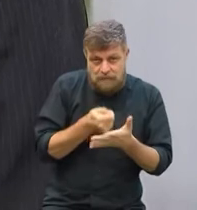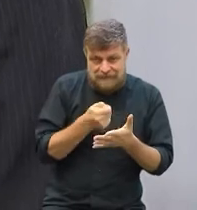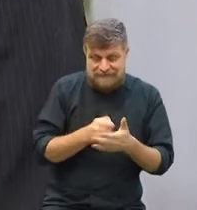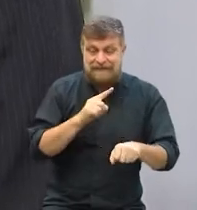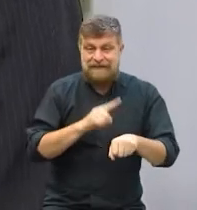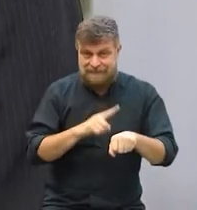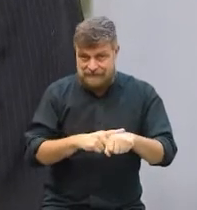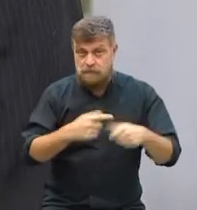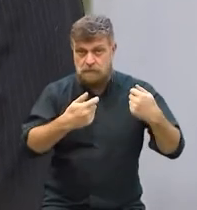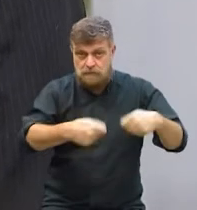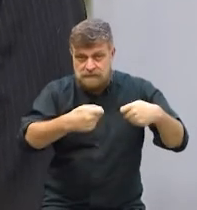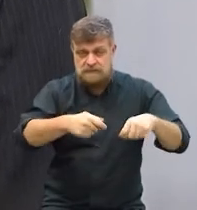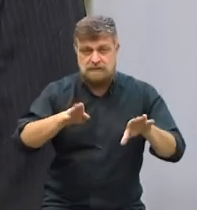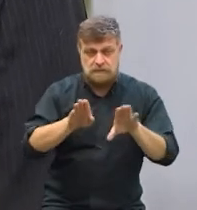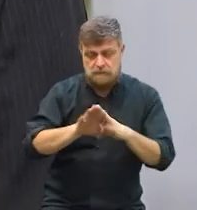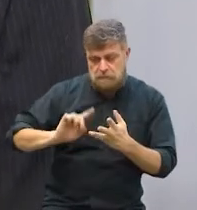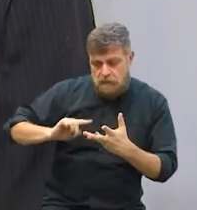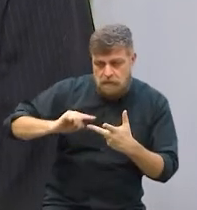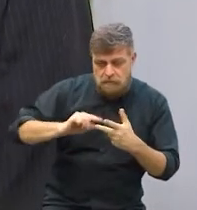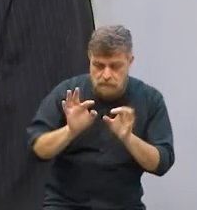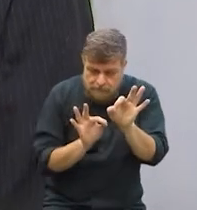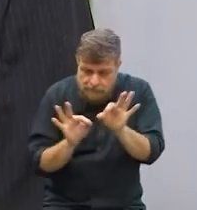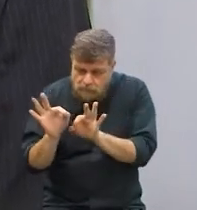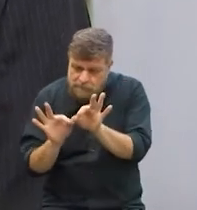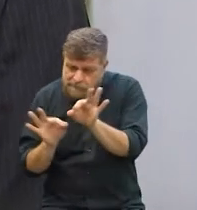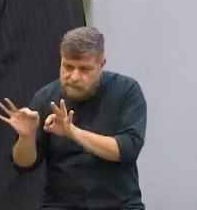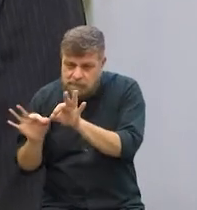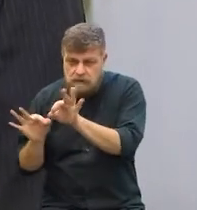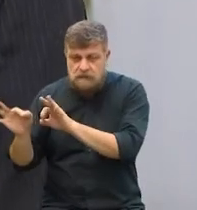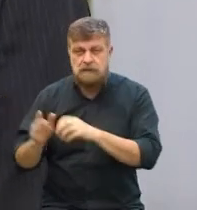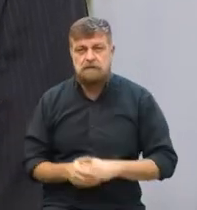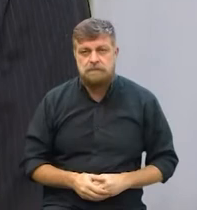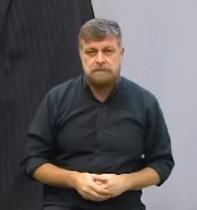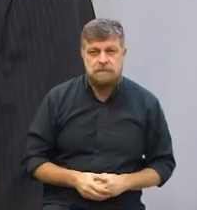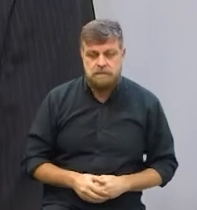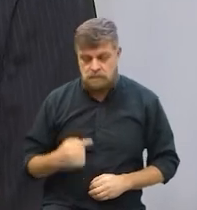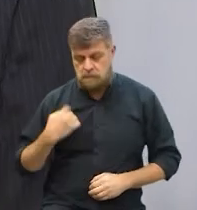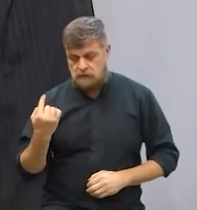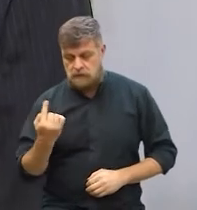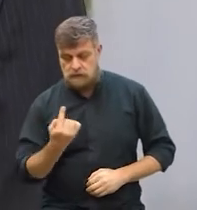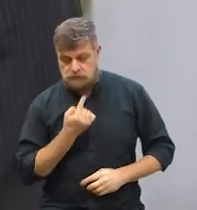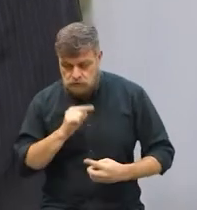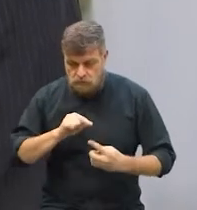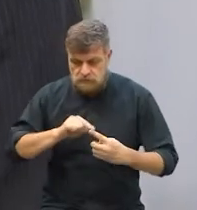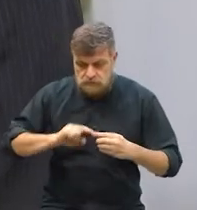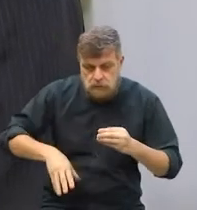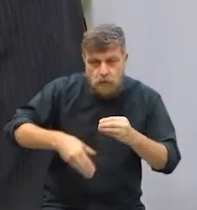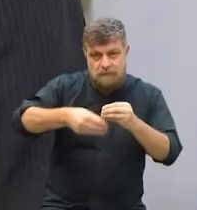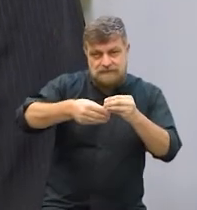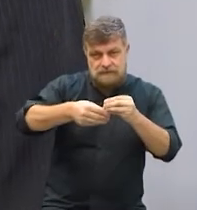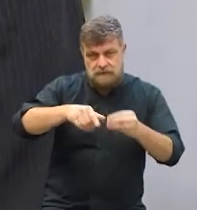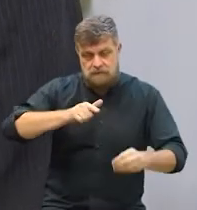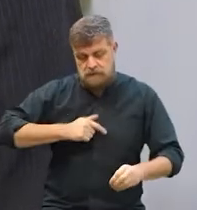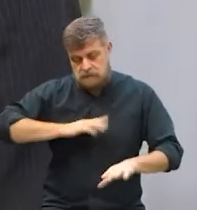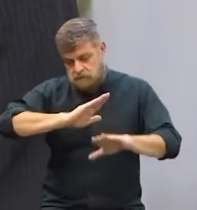bastante tempo, bastante demanda para formatar todo esse projeto, e a gente vem no sentido de acrescentar